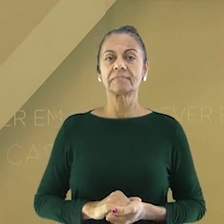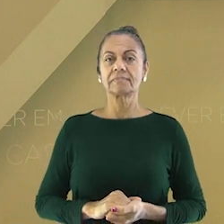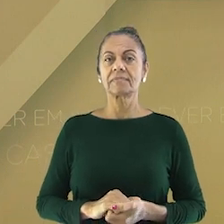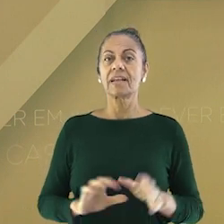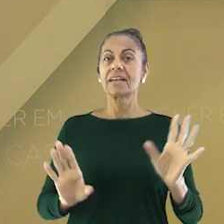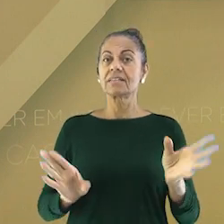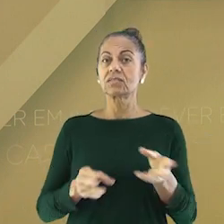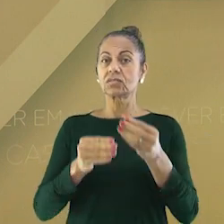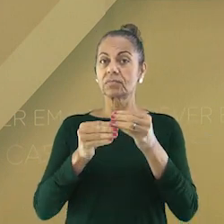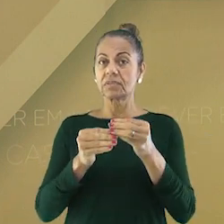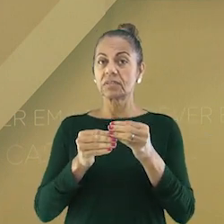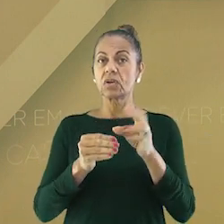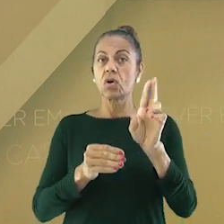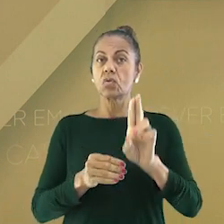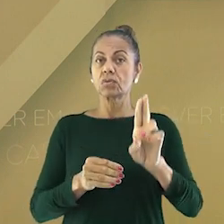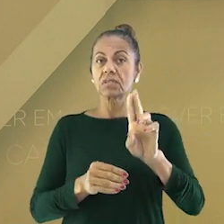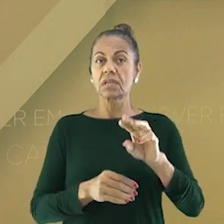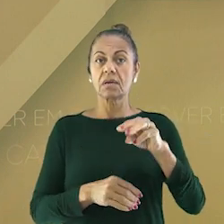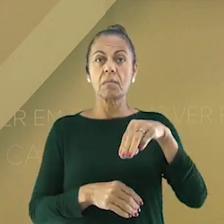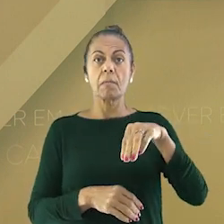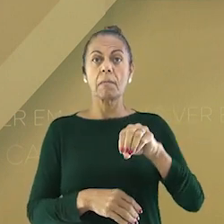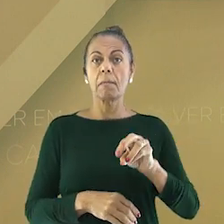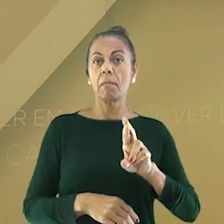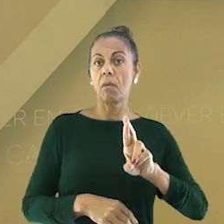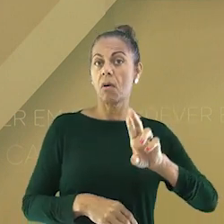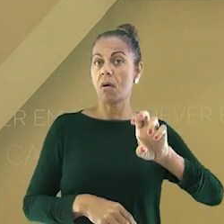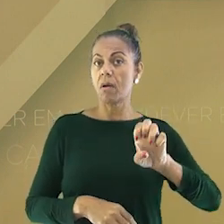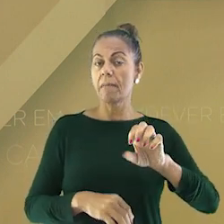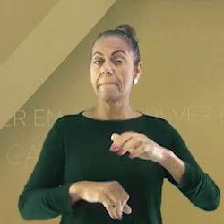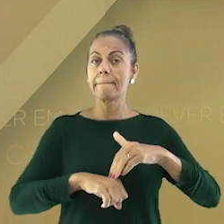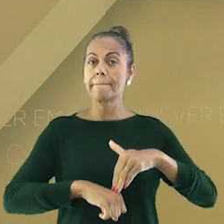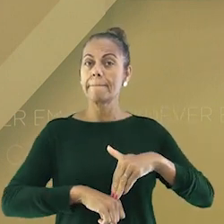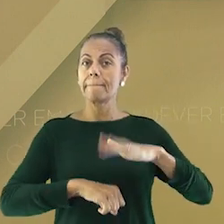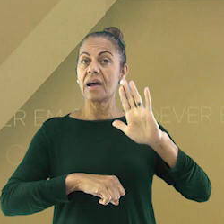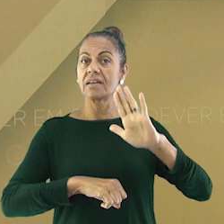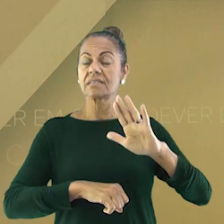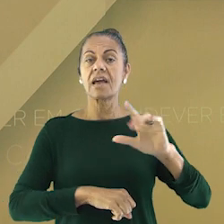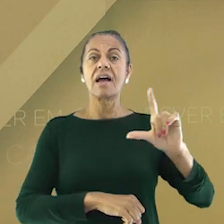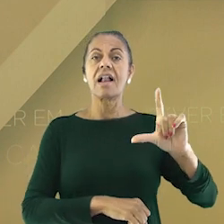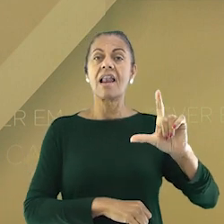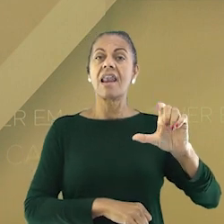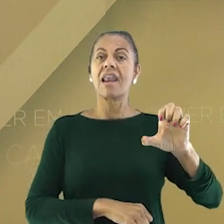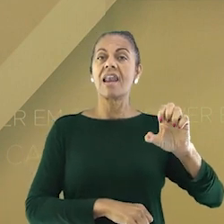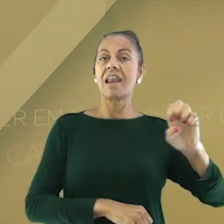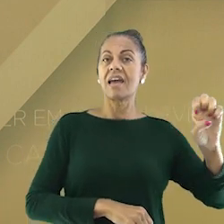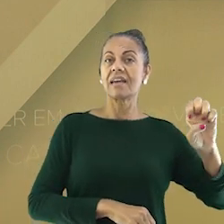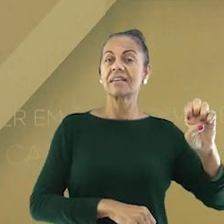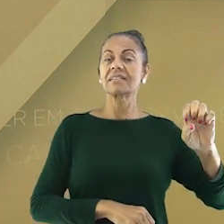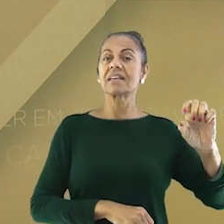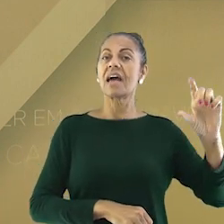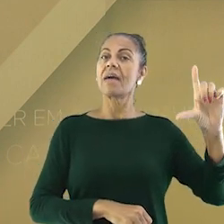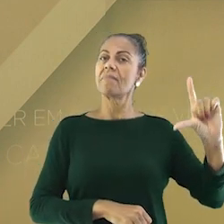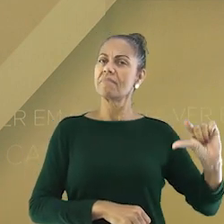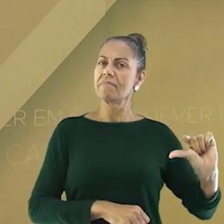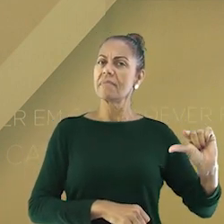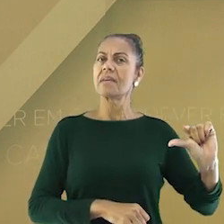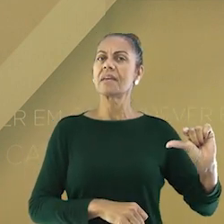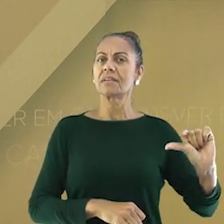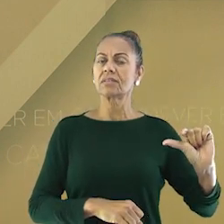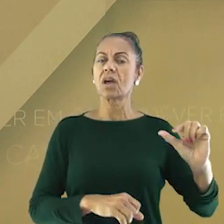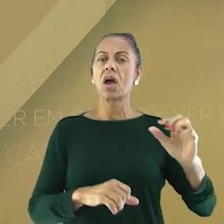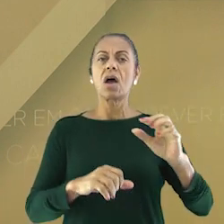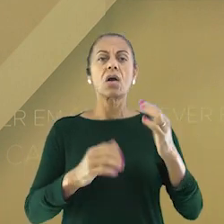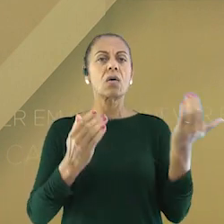Resumindo, usamos more para dizer que algo é mais e less para dizer que algo é menos em comparações com adjetivos